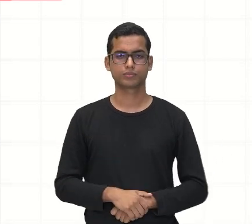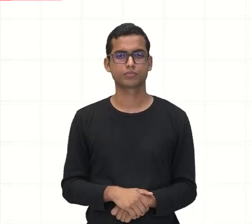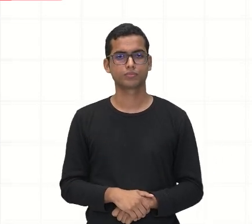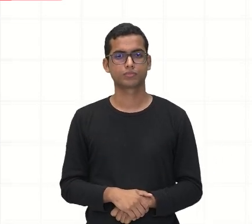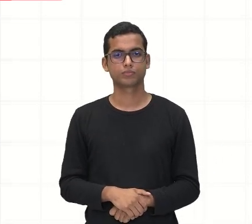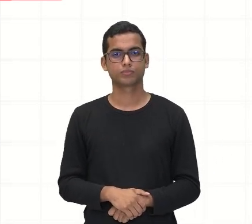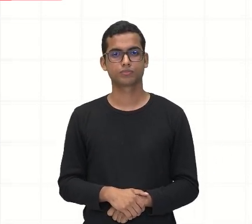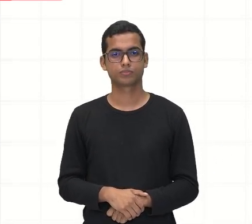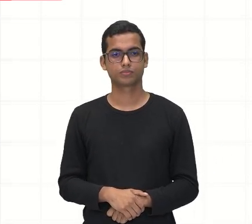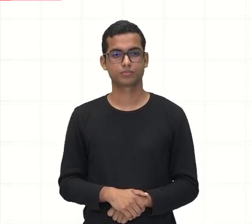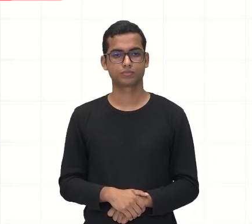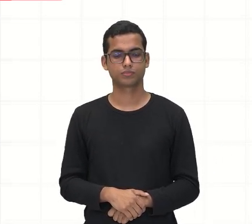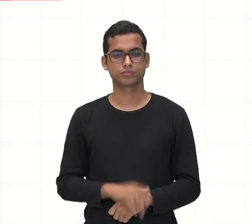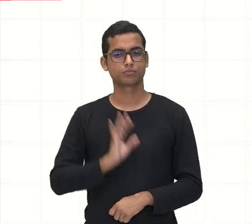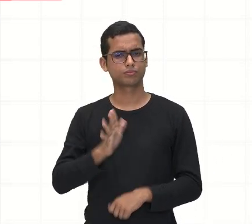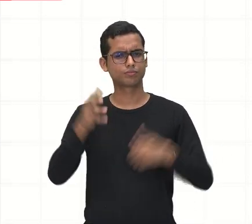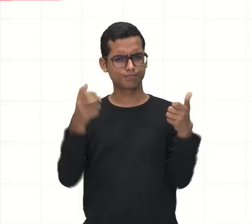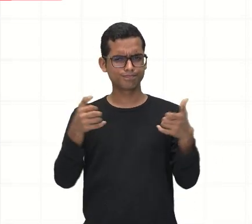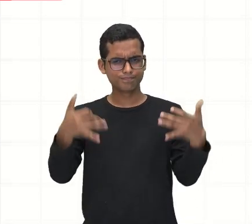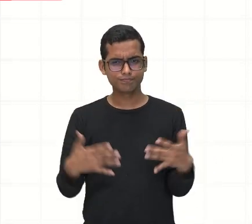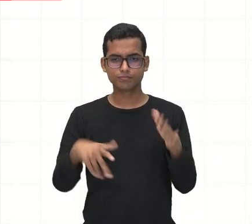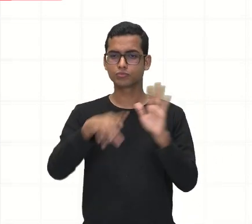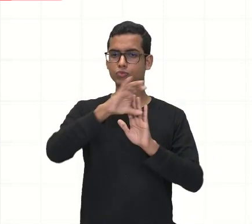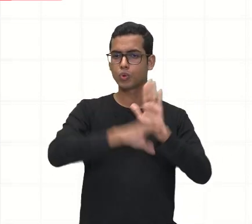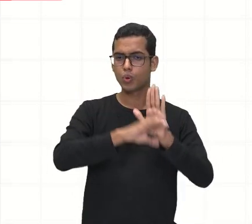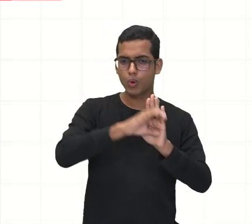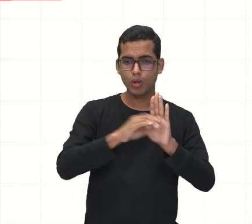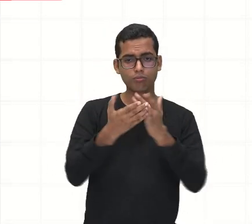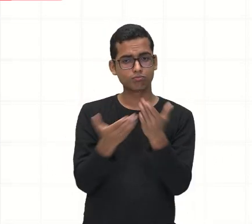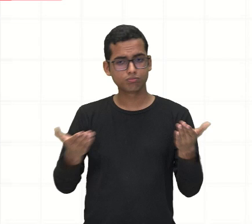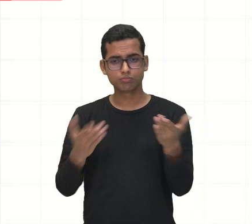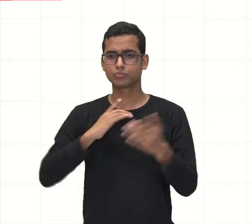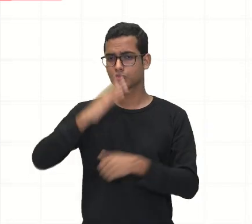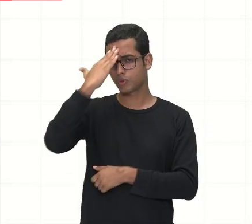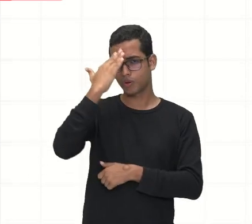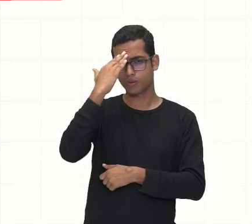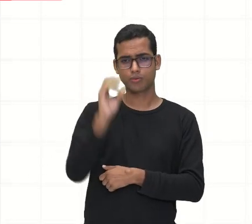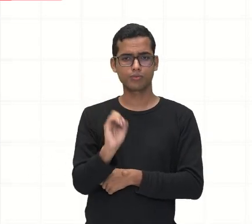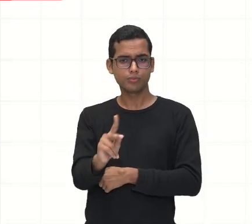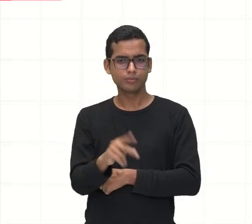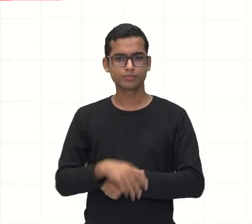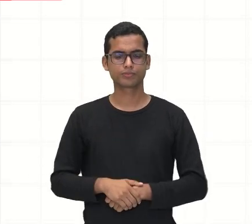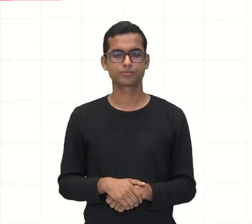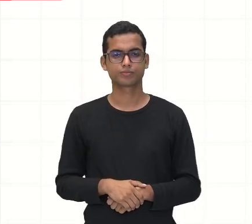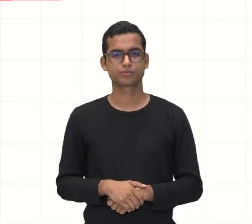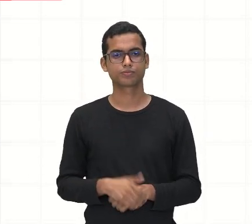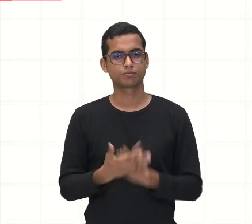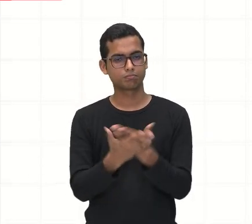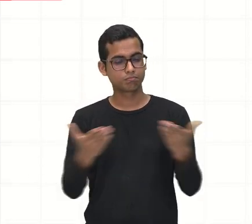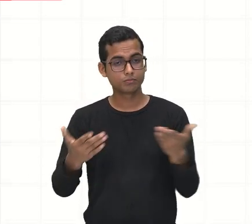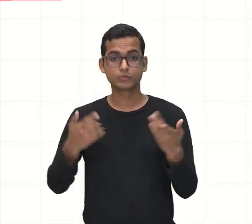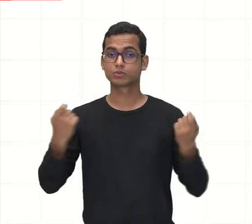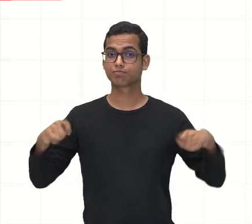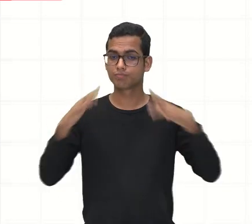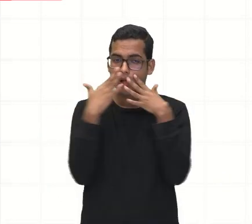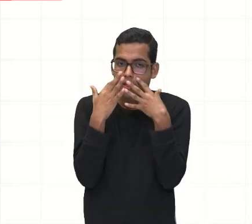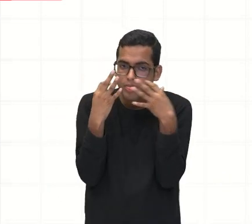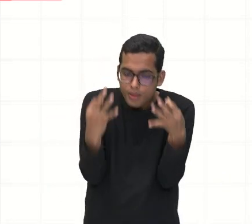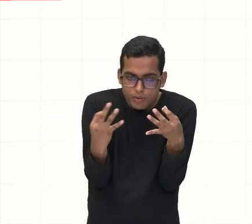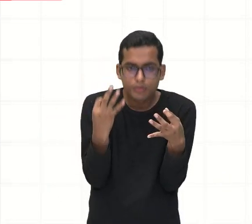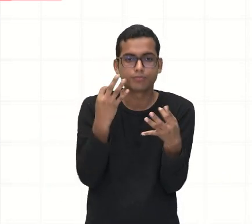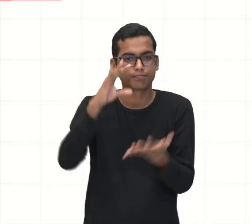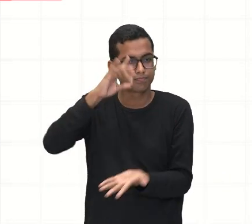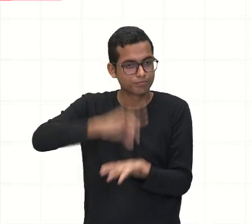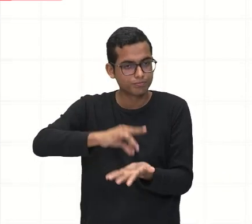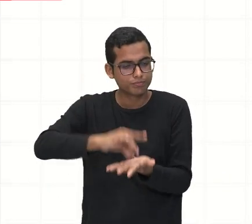até aqui, falei somente definições para vocês. E aí, meus queridos alunos, vocês têm que ficarem atentos, tá bom?